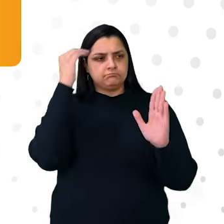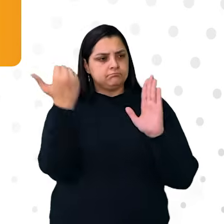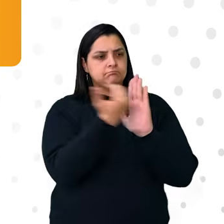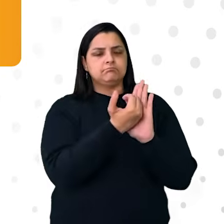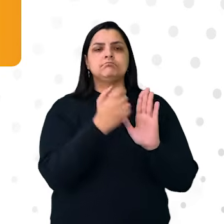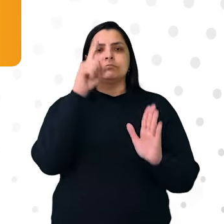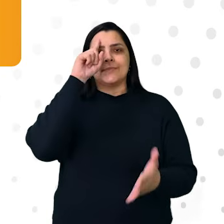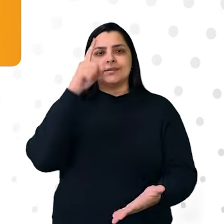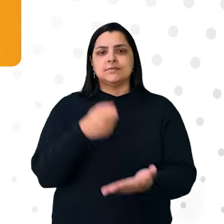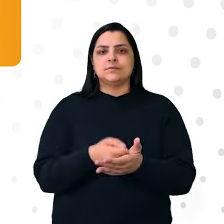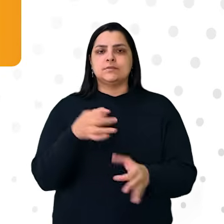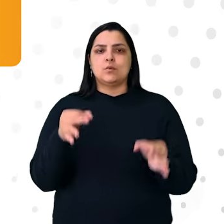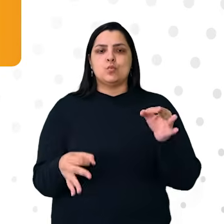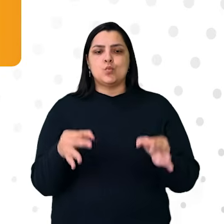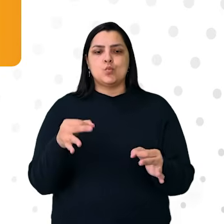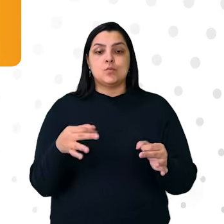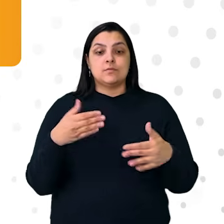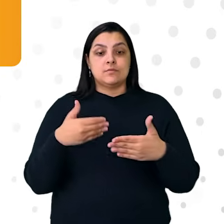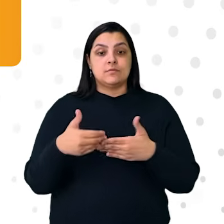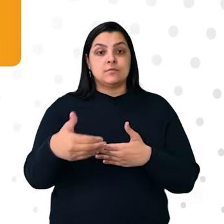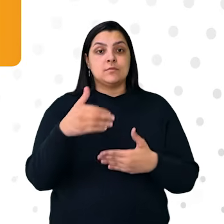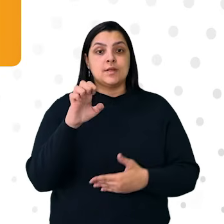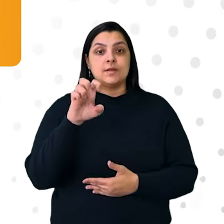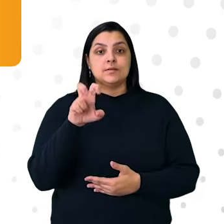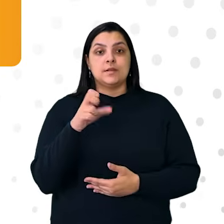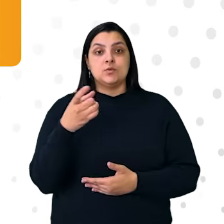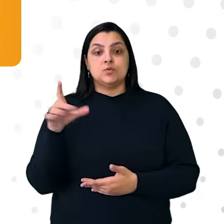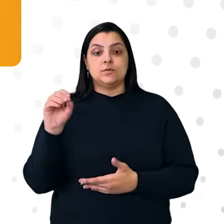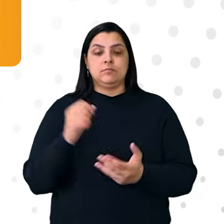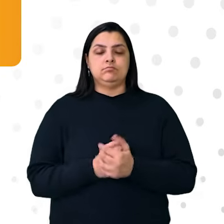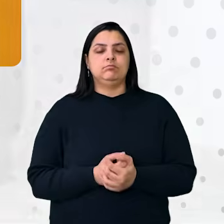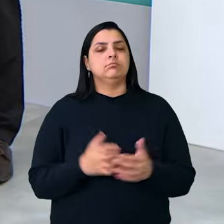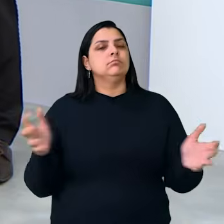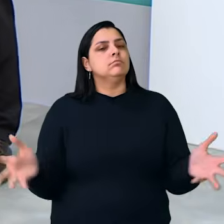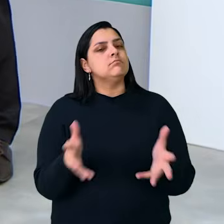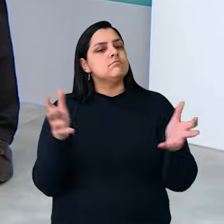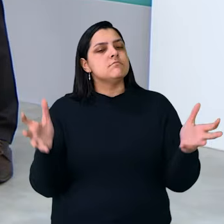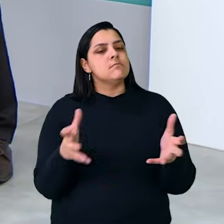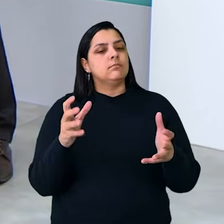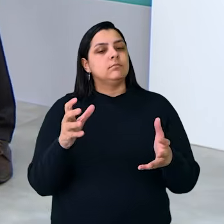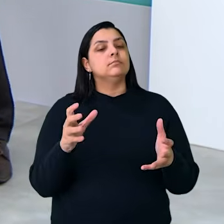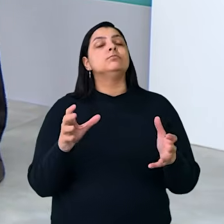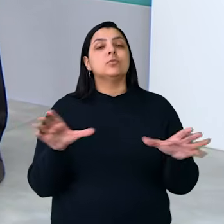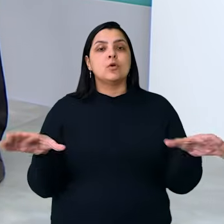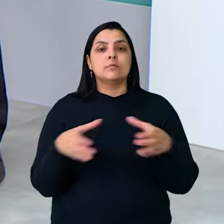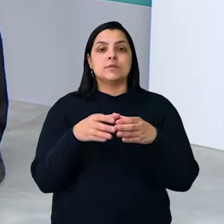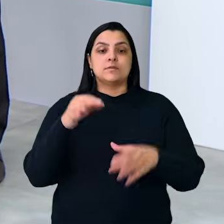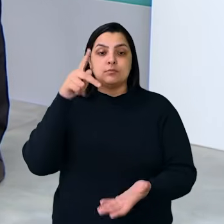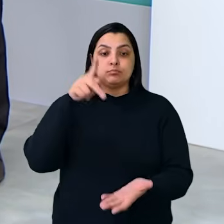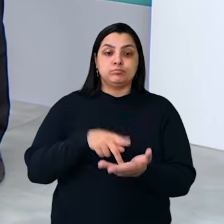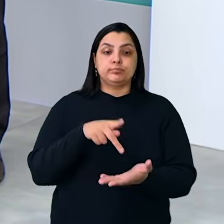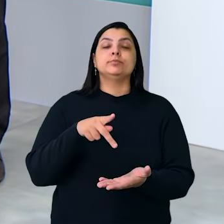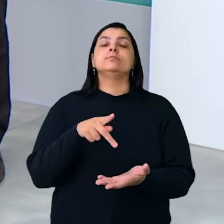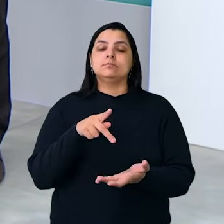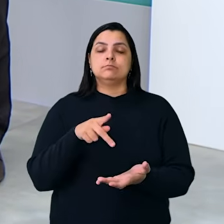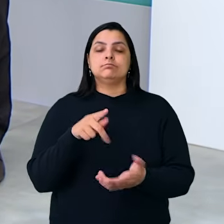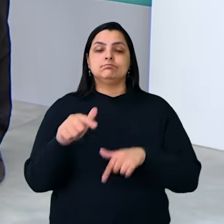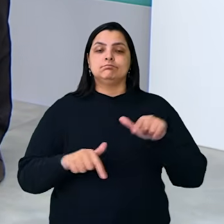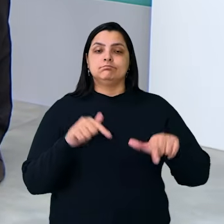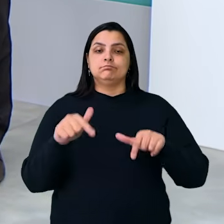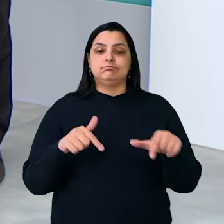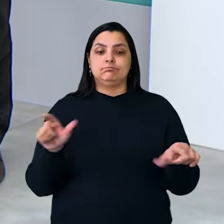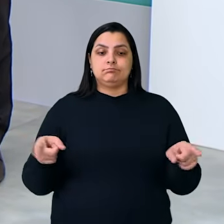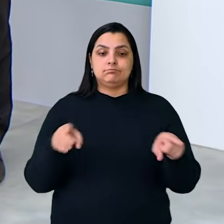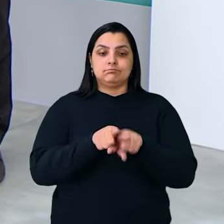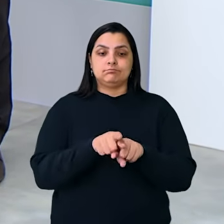cumprimento das decisões judiciais em fase de execução. A iniciativa é promovida pela Comissão Nacional de Efetividade da Execução